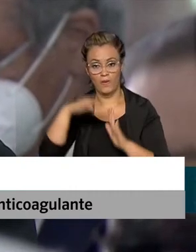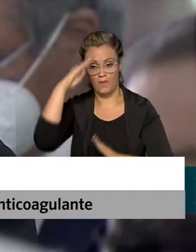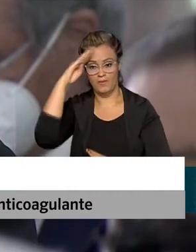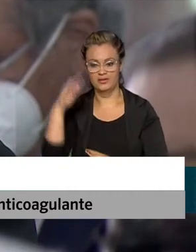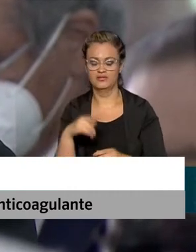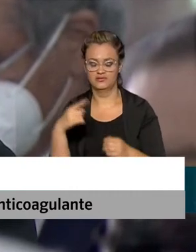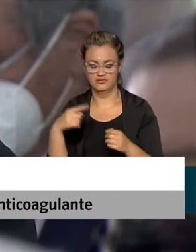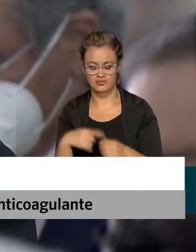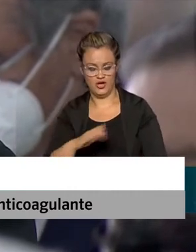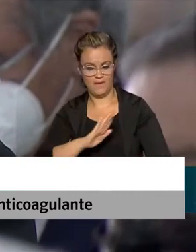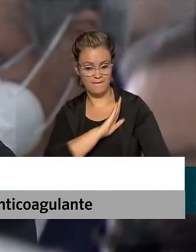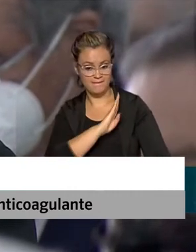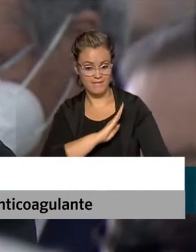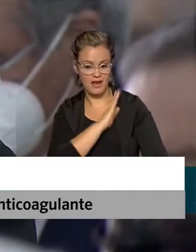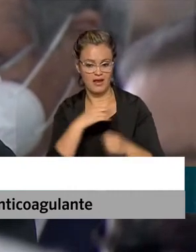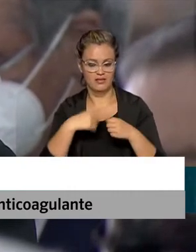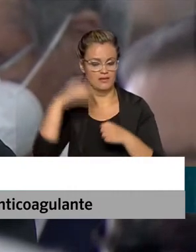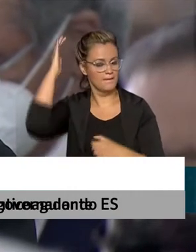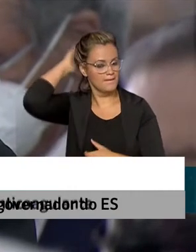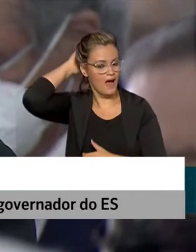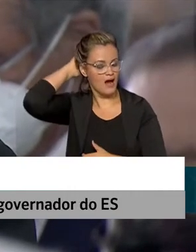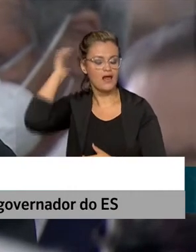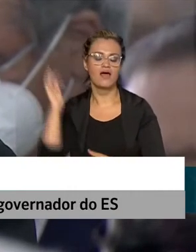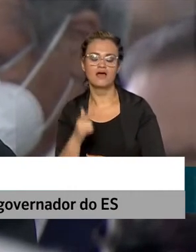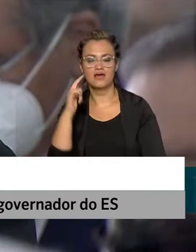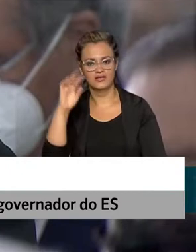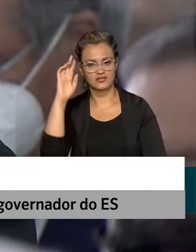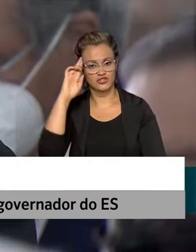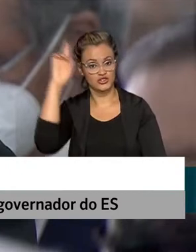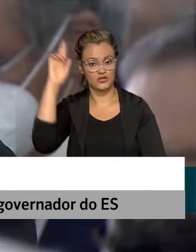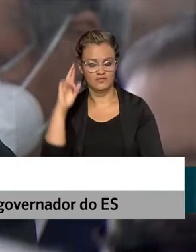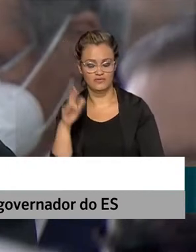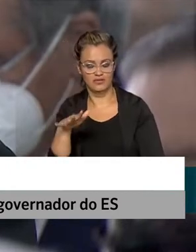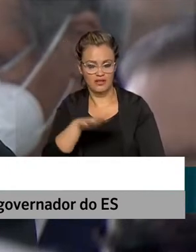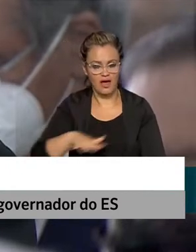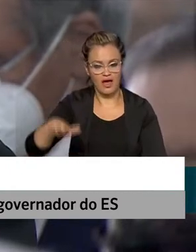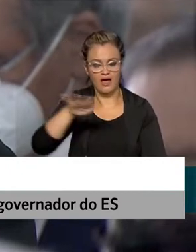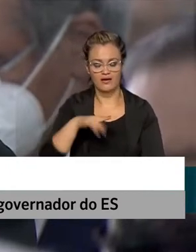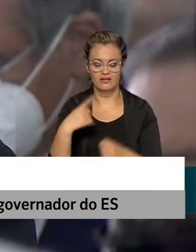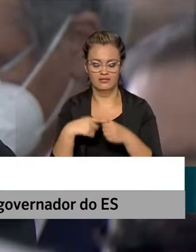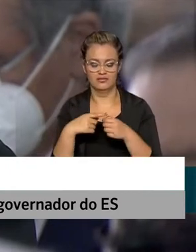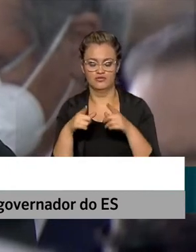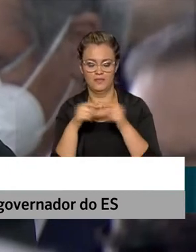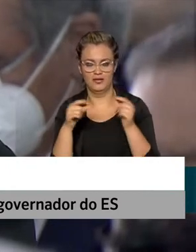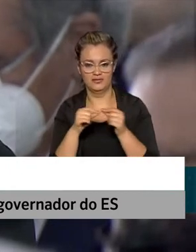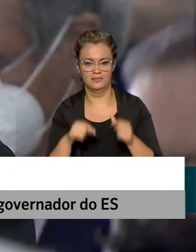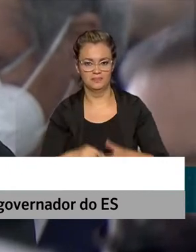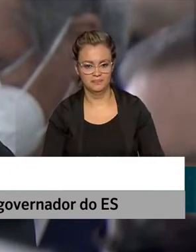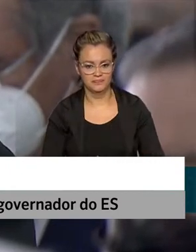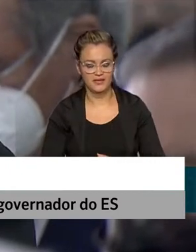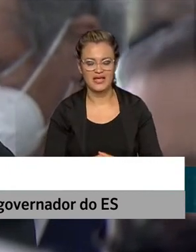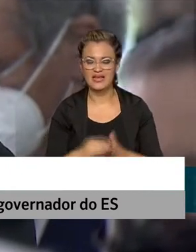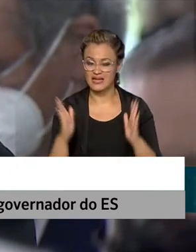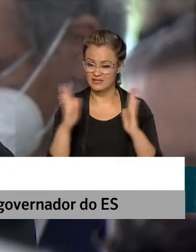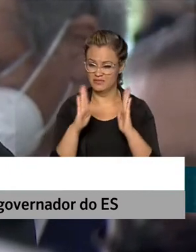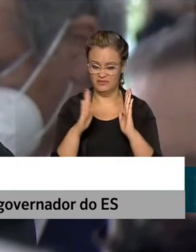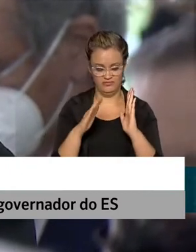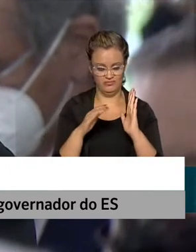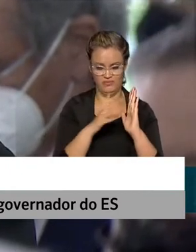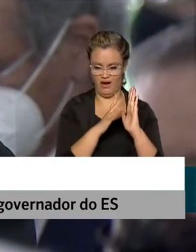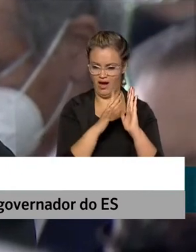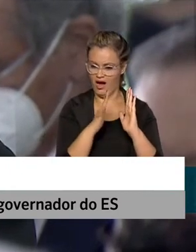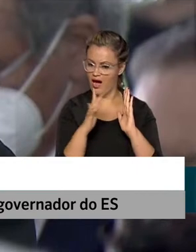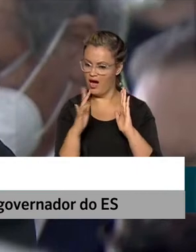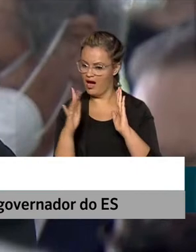Norte, em Belém, no Pará, e chefe do Departamento-Geral do Pessoal, em Brasília. Durante sua carreira